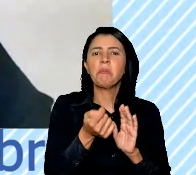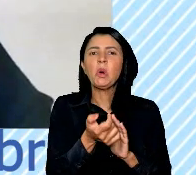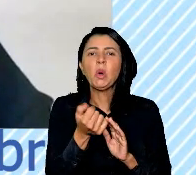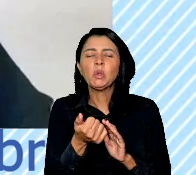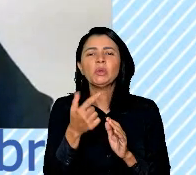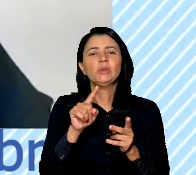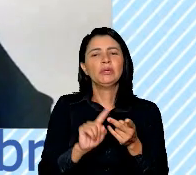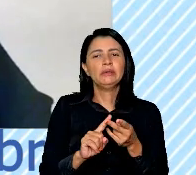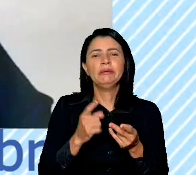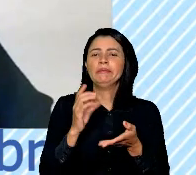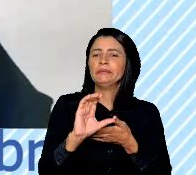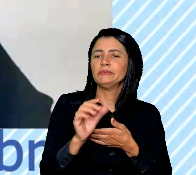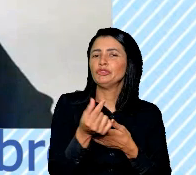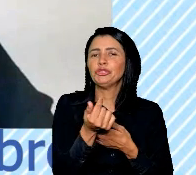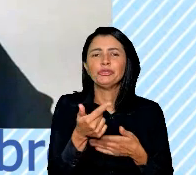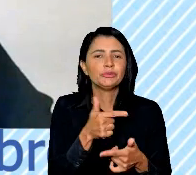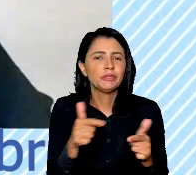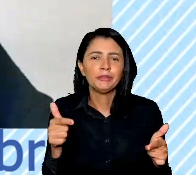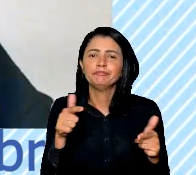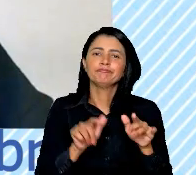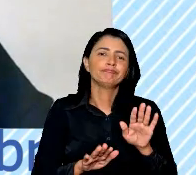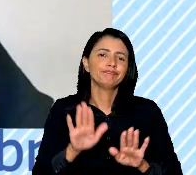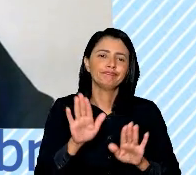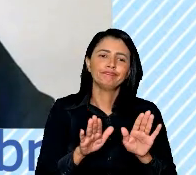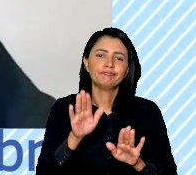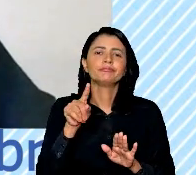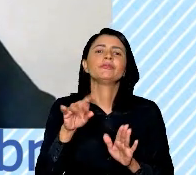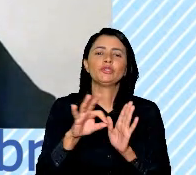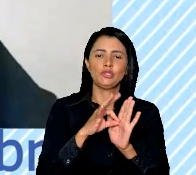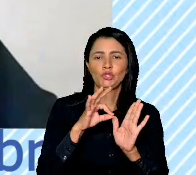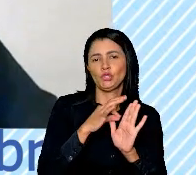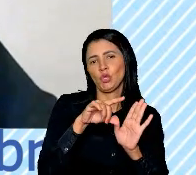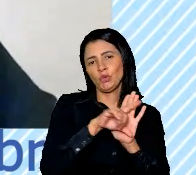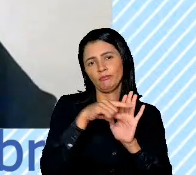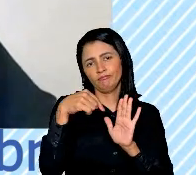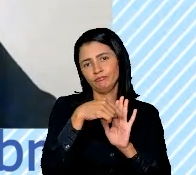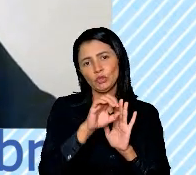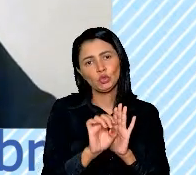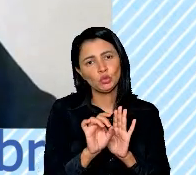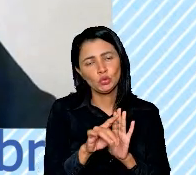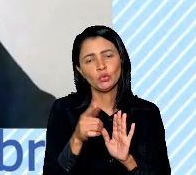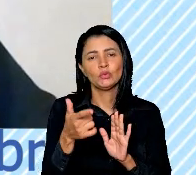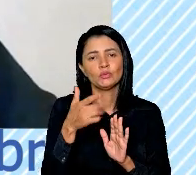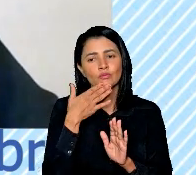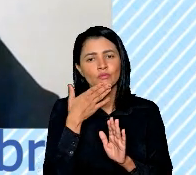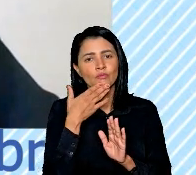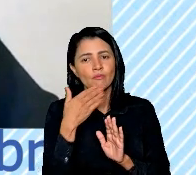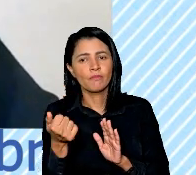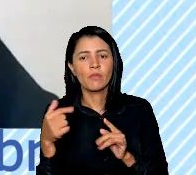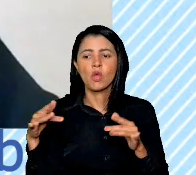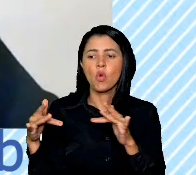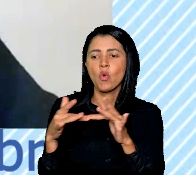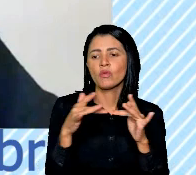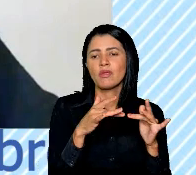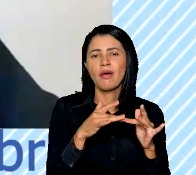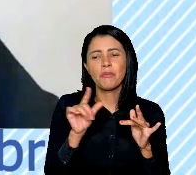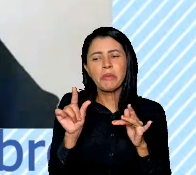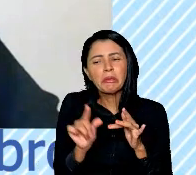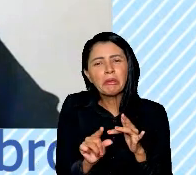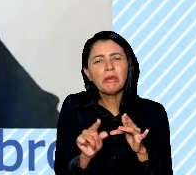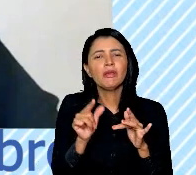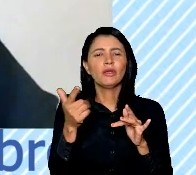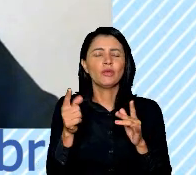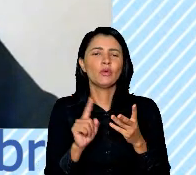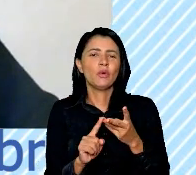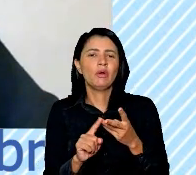baixo investimento em candidaturas femininas, só prescrito em lei, enfim, jurisprudência, menor rede de contatos, sobrecarga